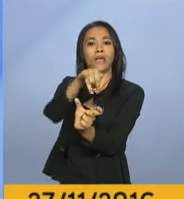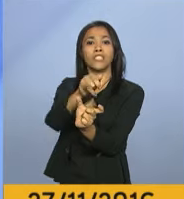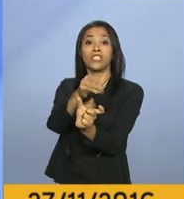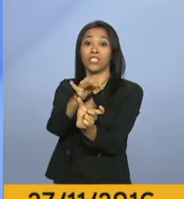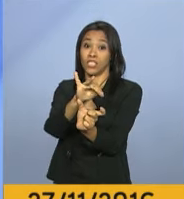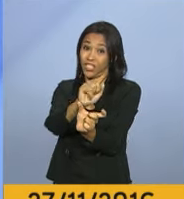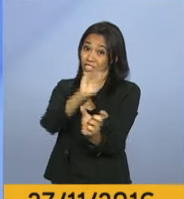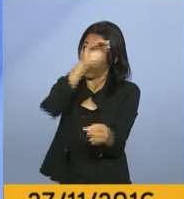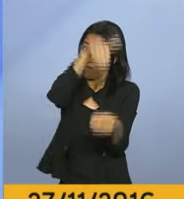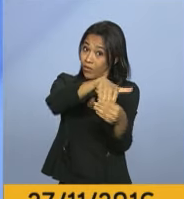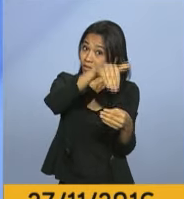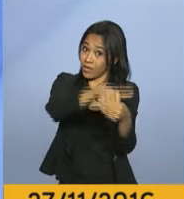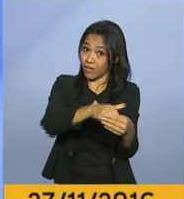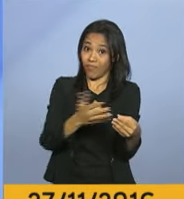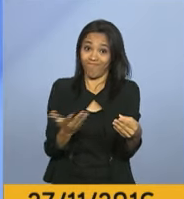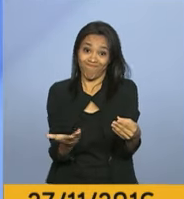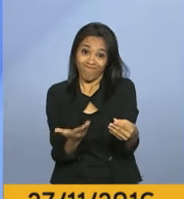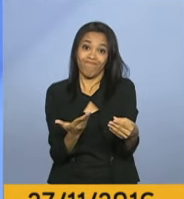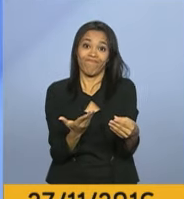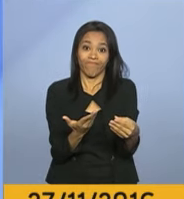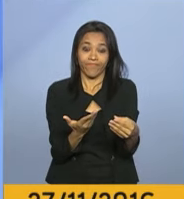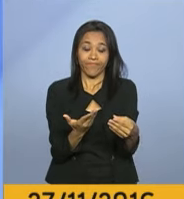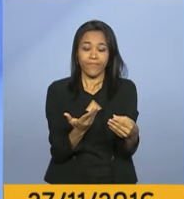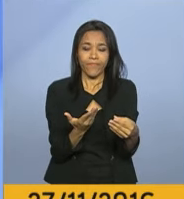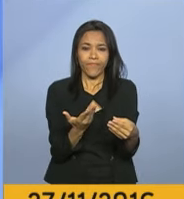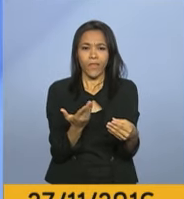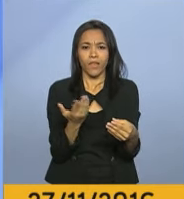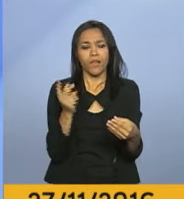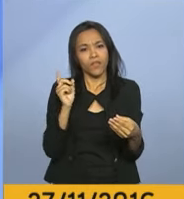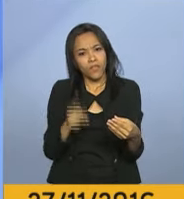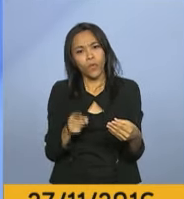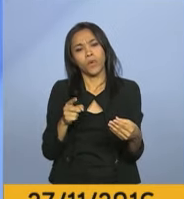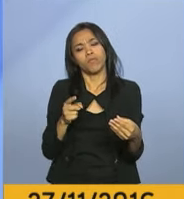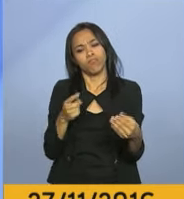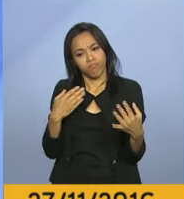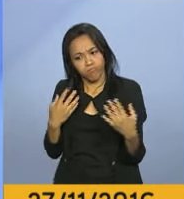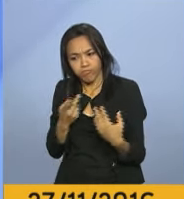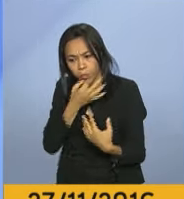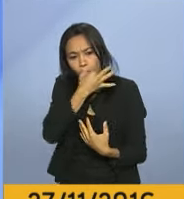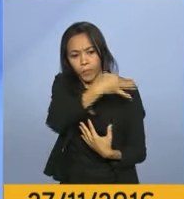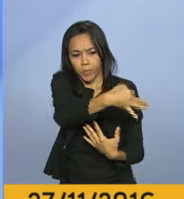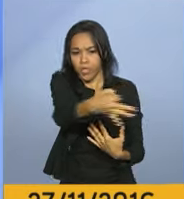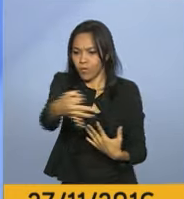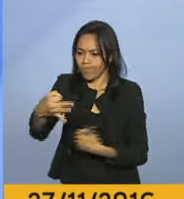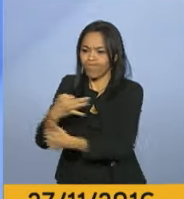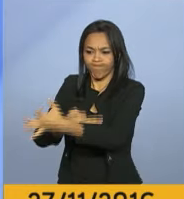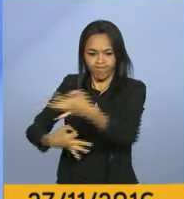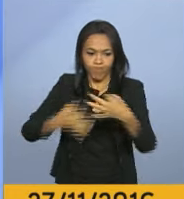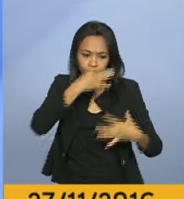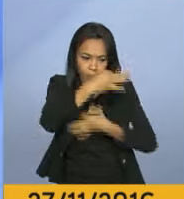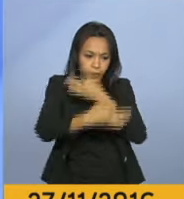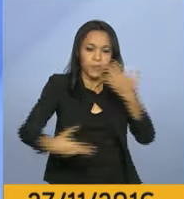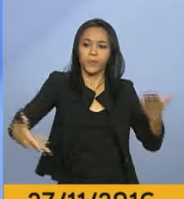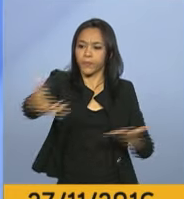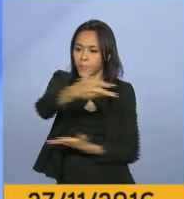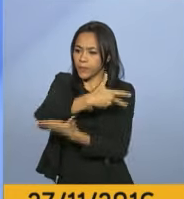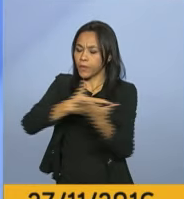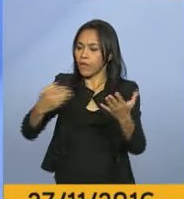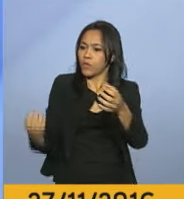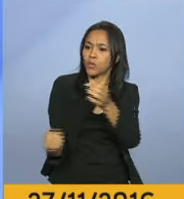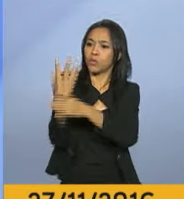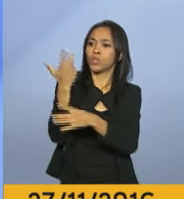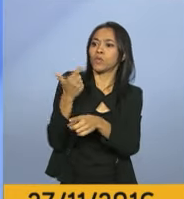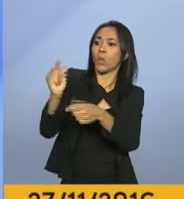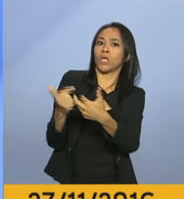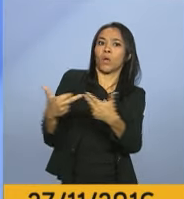eleitoral, ela foi, de forma democrática, foi criando um outro ambiente que parecia que nós